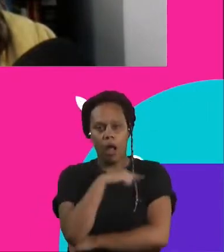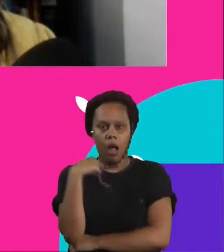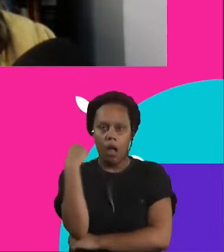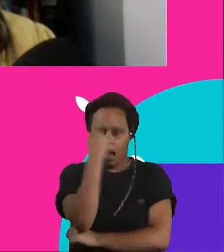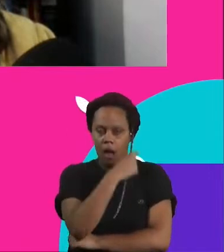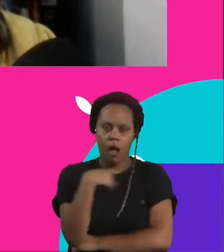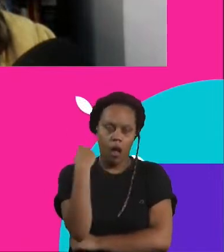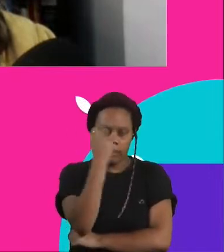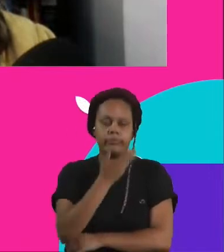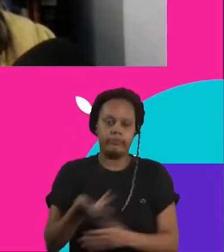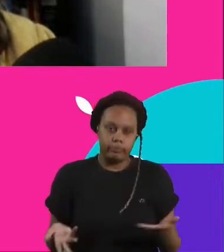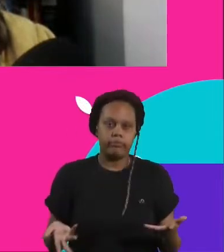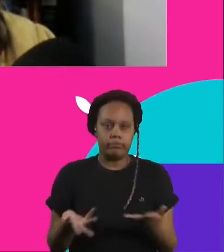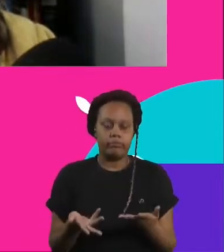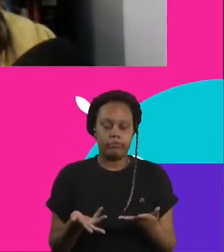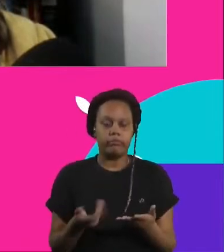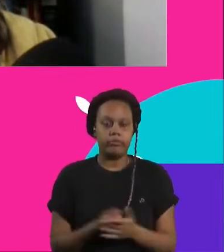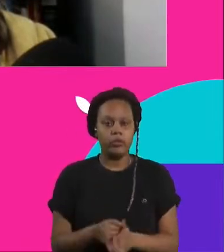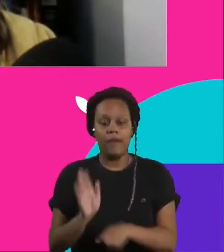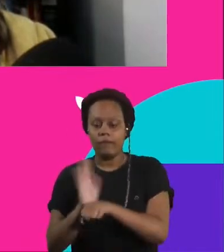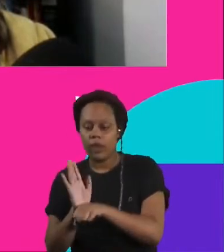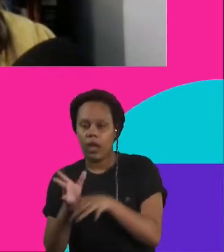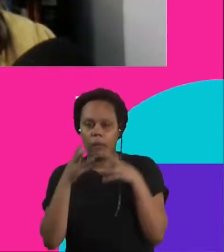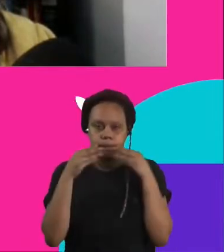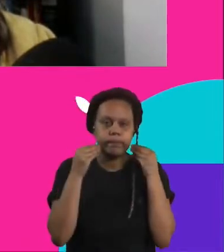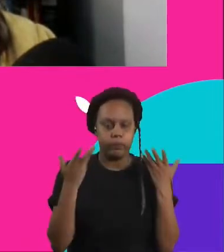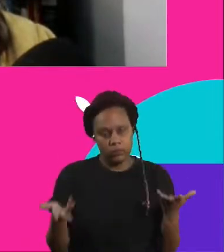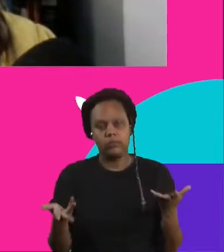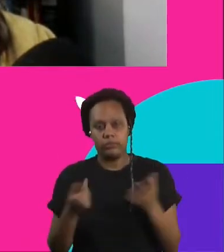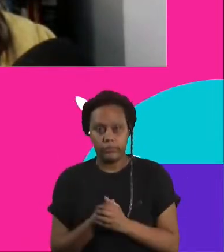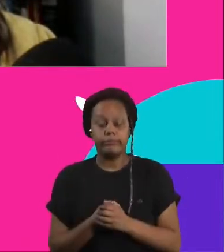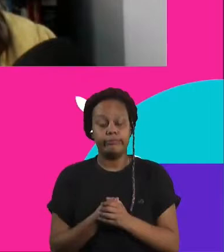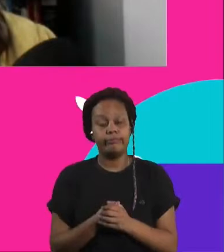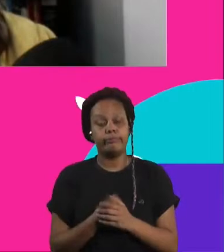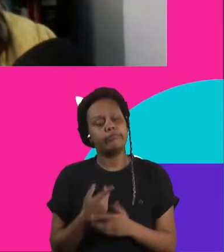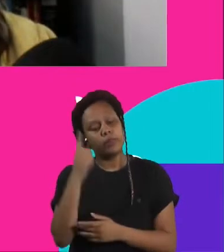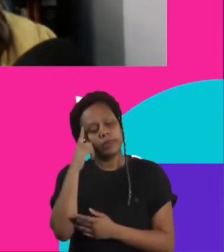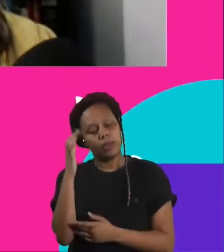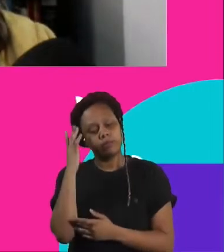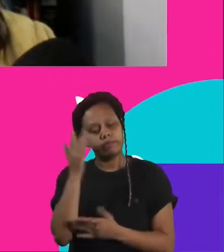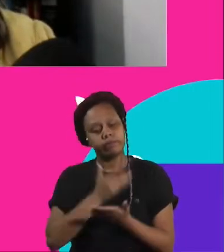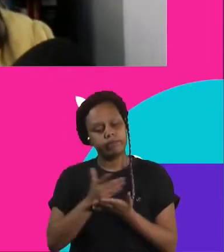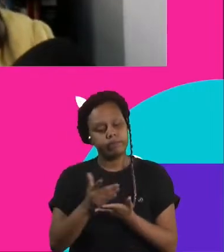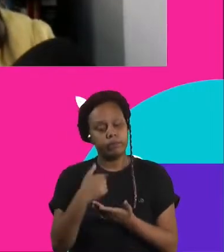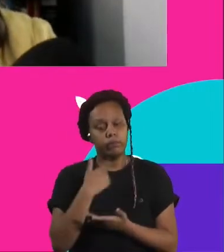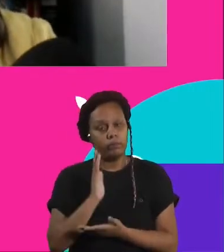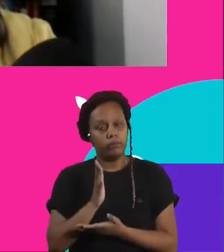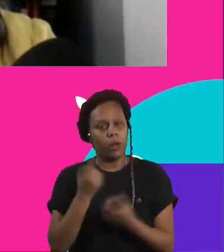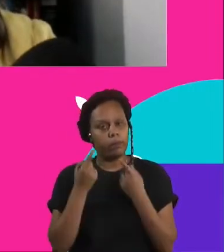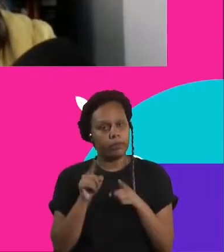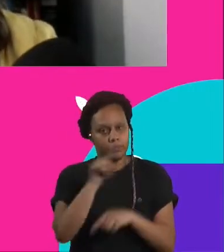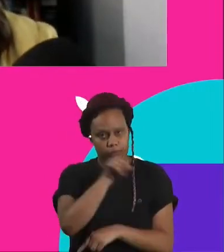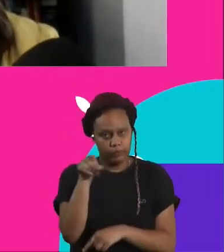vídeos de gatinho, horas e horas a fio, né? E pensando a partir disso, né, eu faço já uma primeira provocação